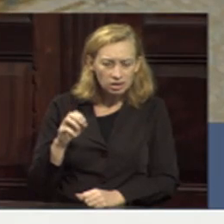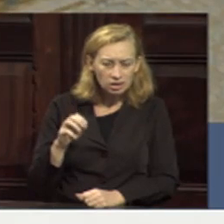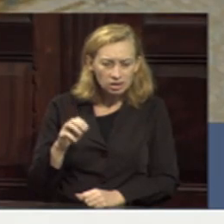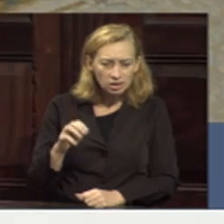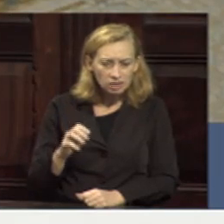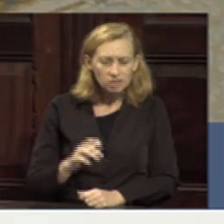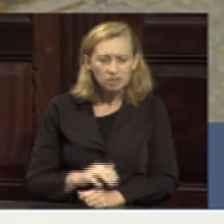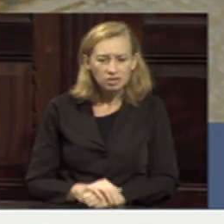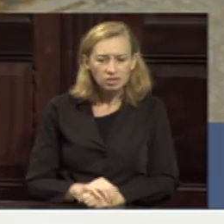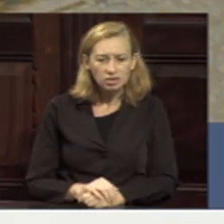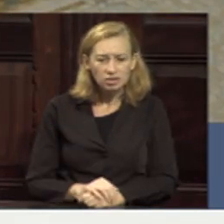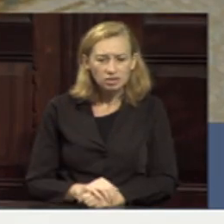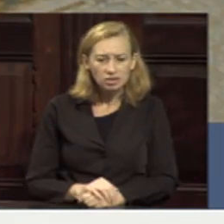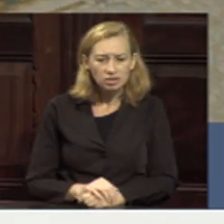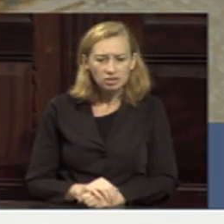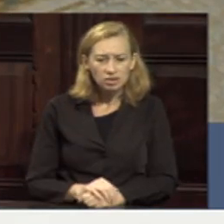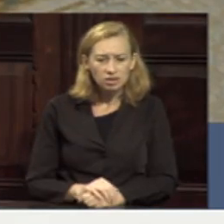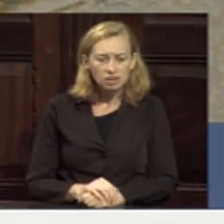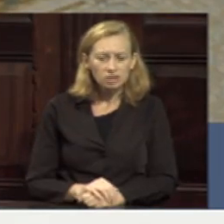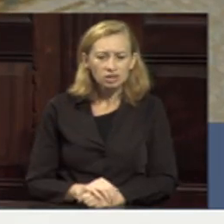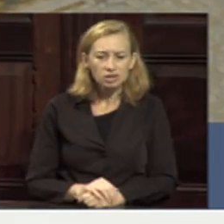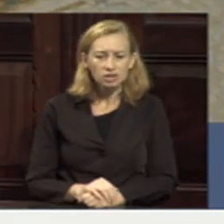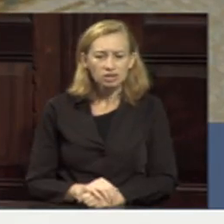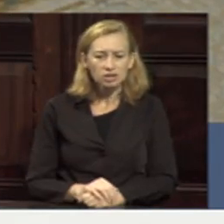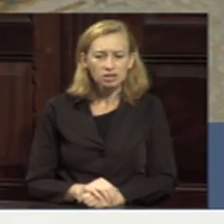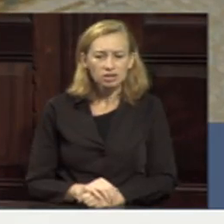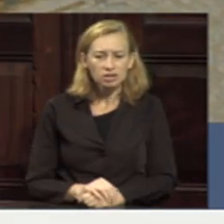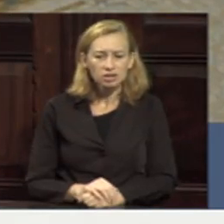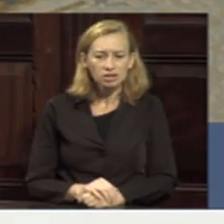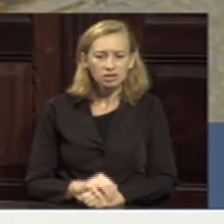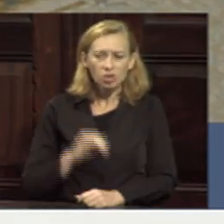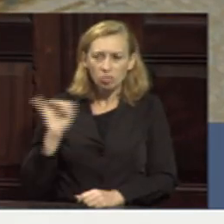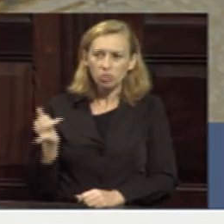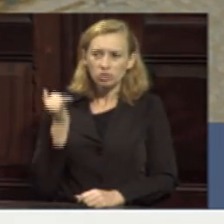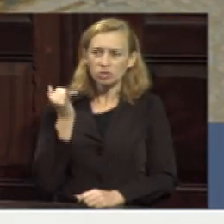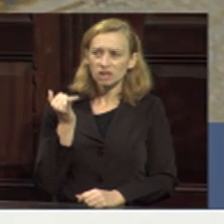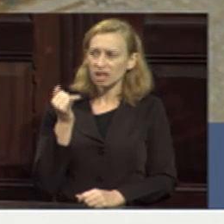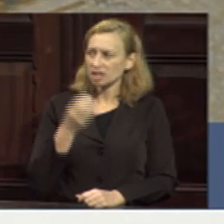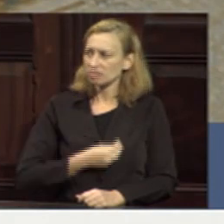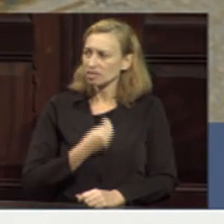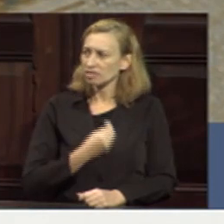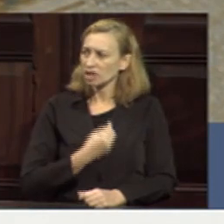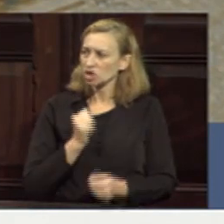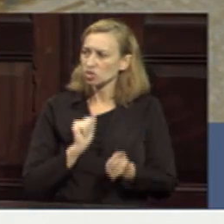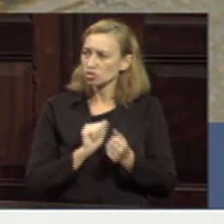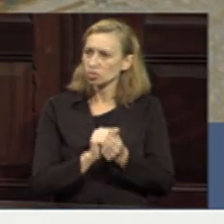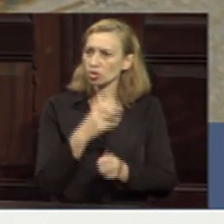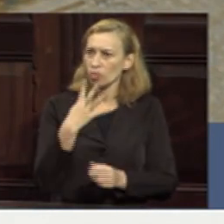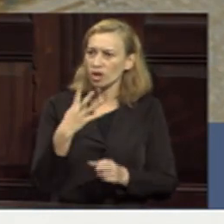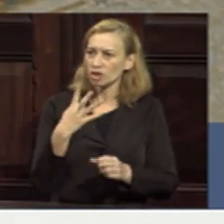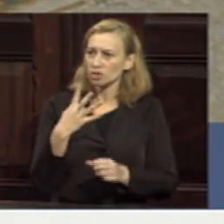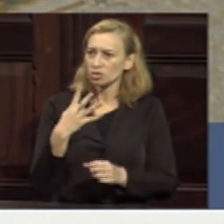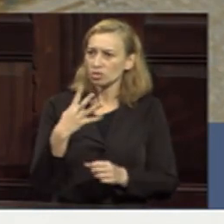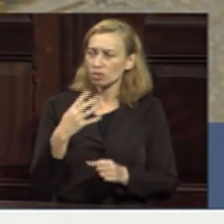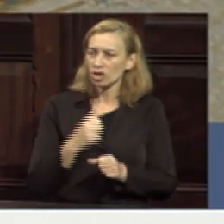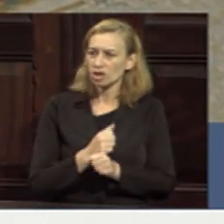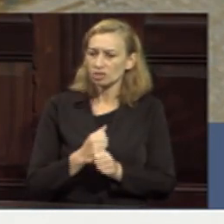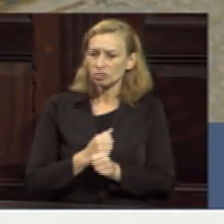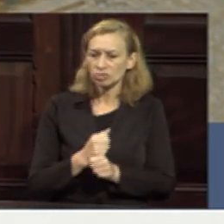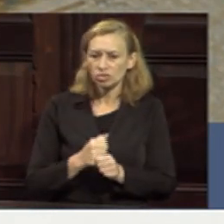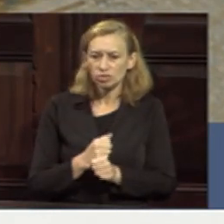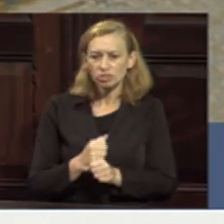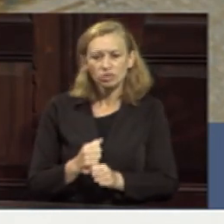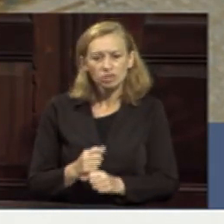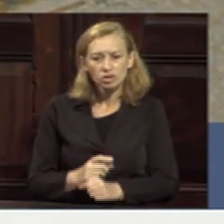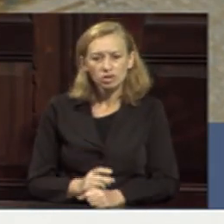Tive a oportunidade de conviver com a Marielle por 4 anos, na condição de vice-presidente da Comissão de Direitos Humanos,